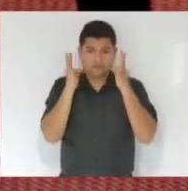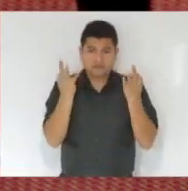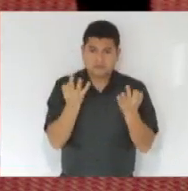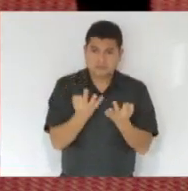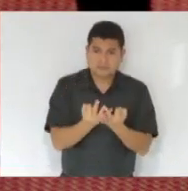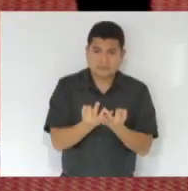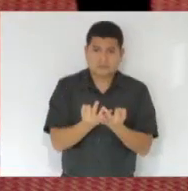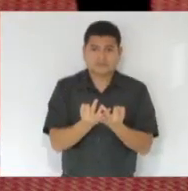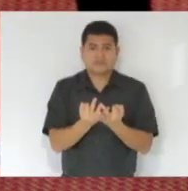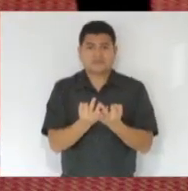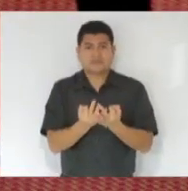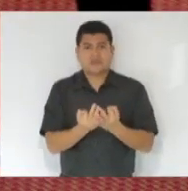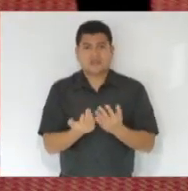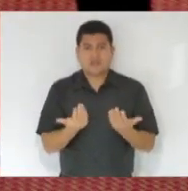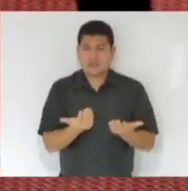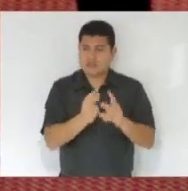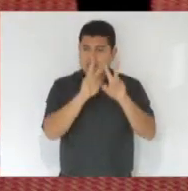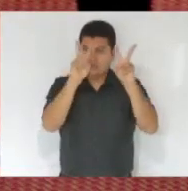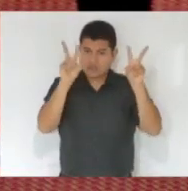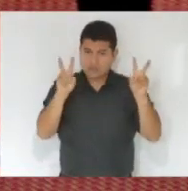para essa pauta